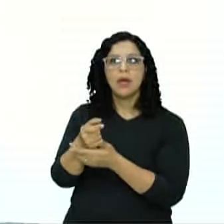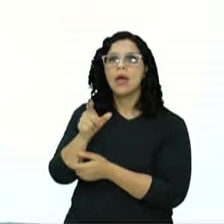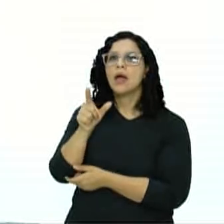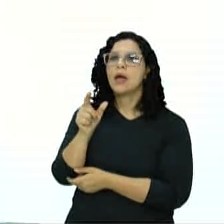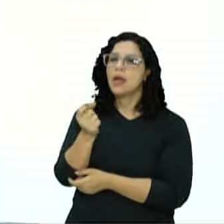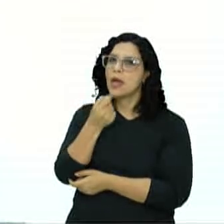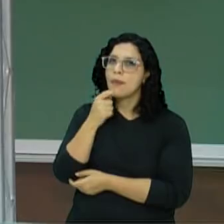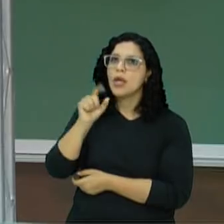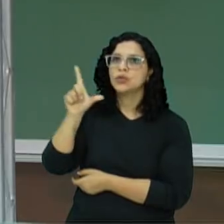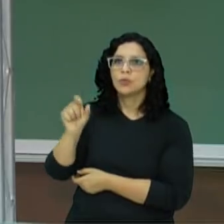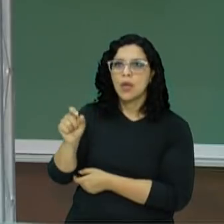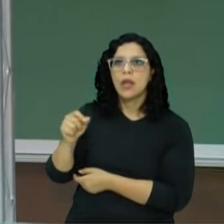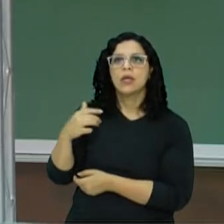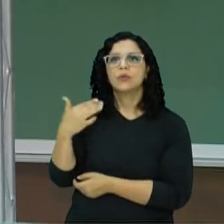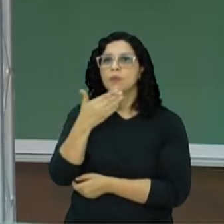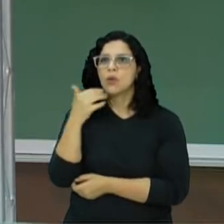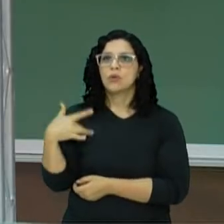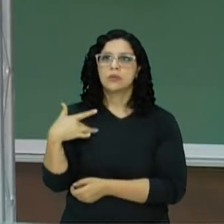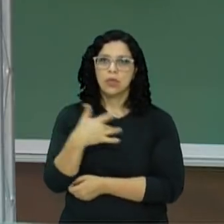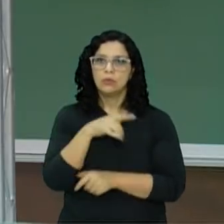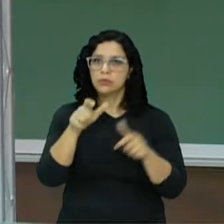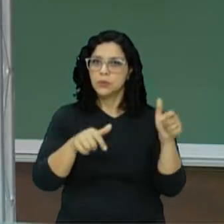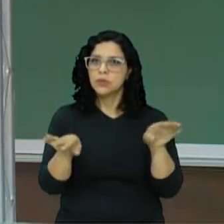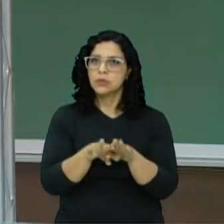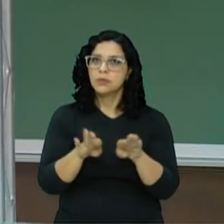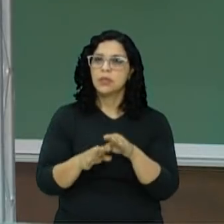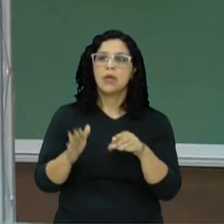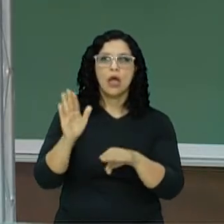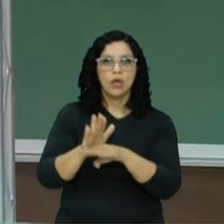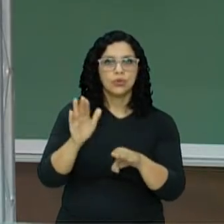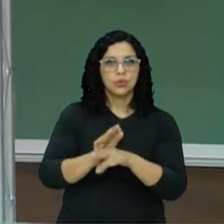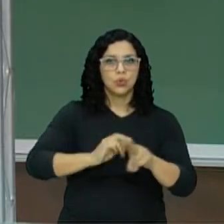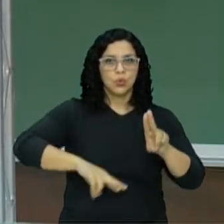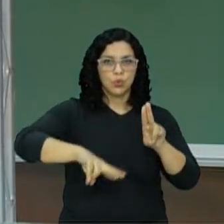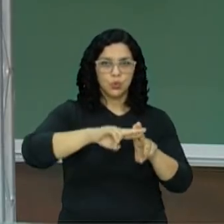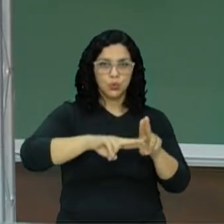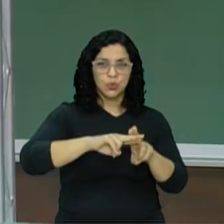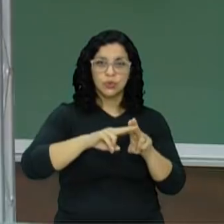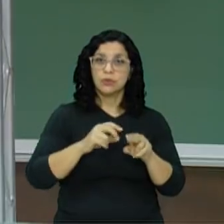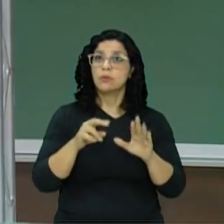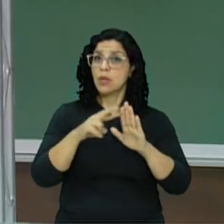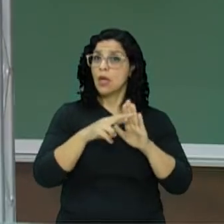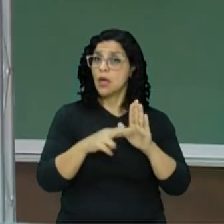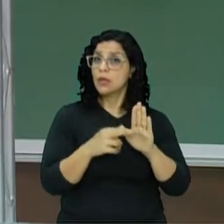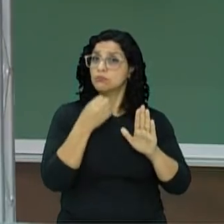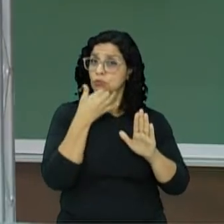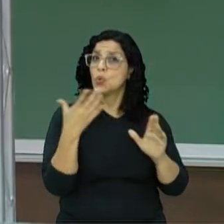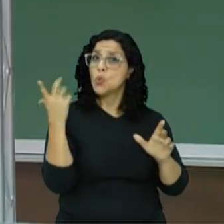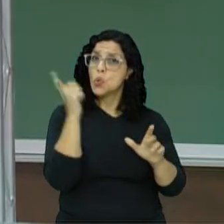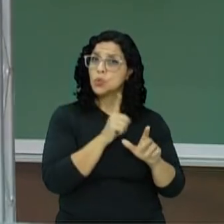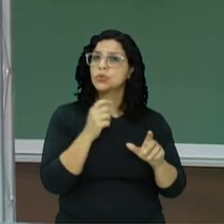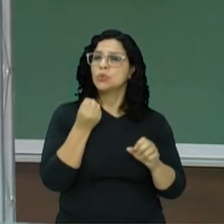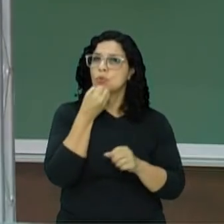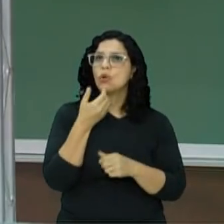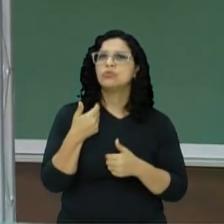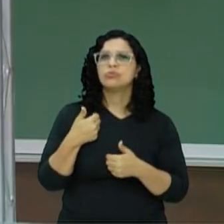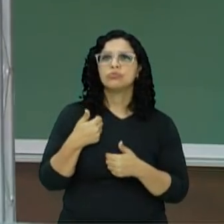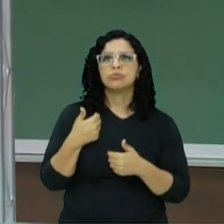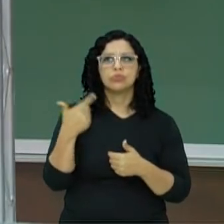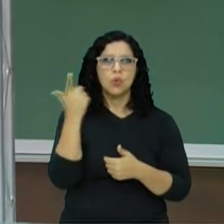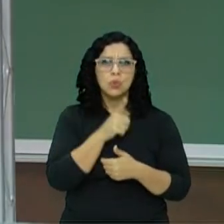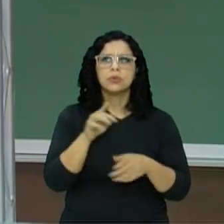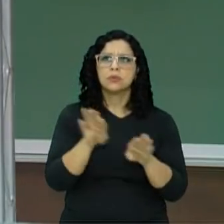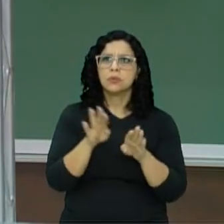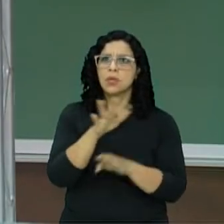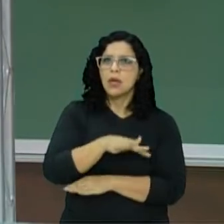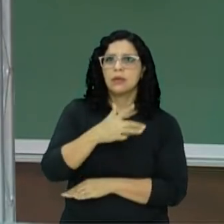claro, melhorando a saúde da população, dando um auxílio no sistema de saúde. Então, boas medidas aí que resultaram em bons efeitos para